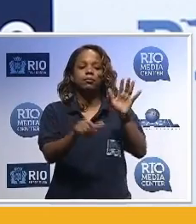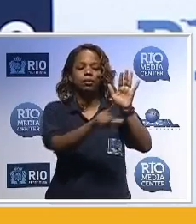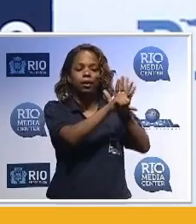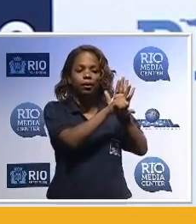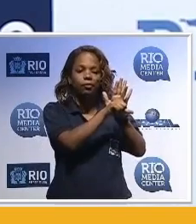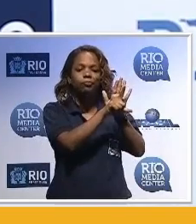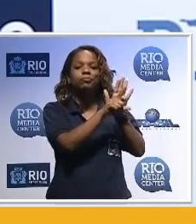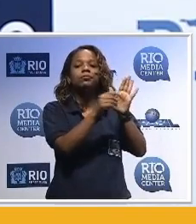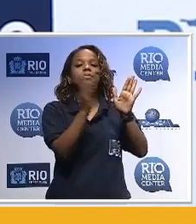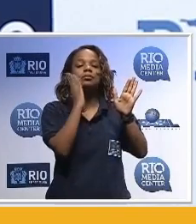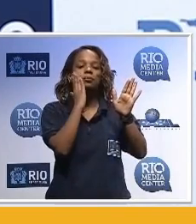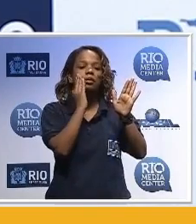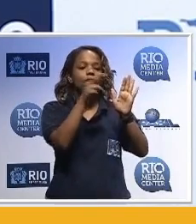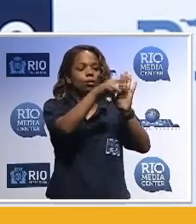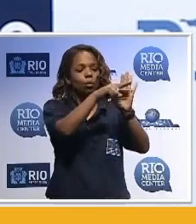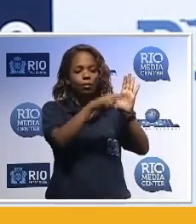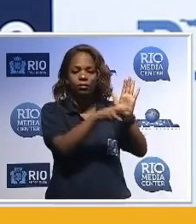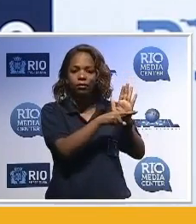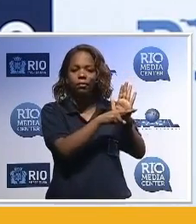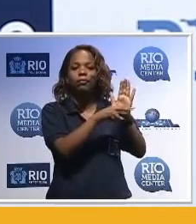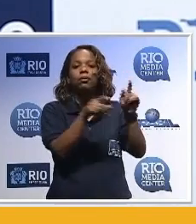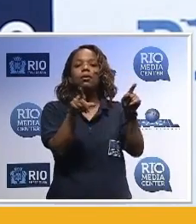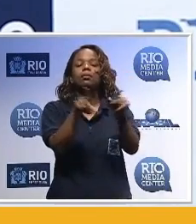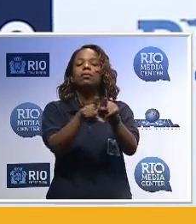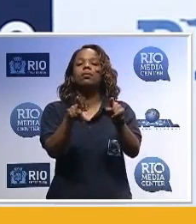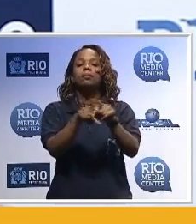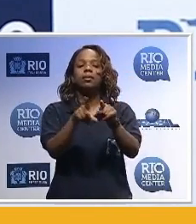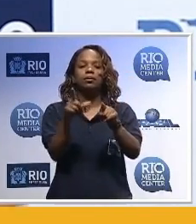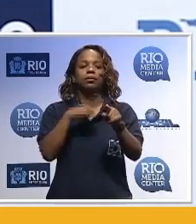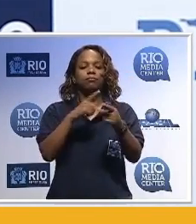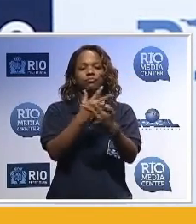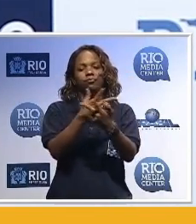legislação, normatização, ele tem